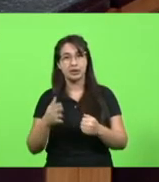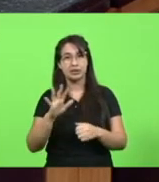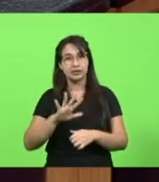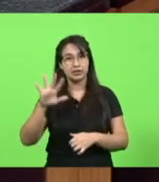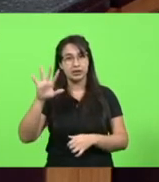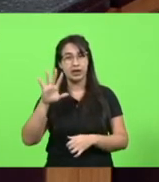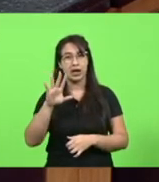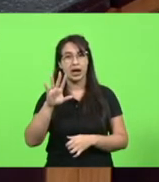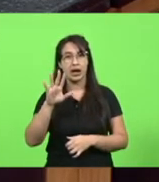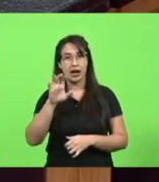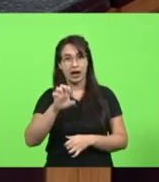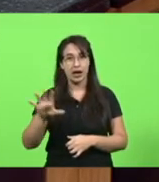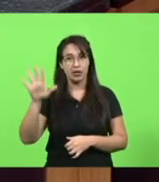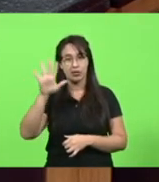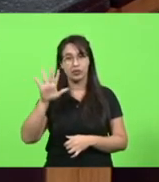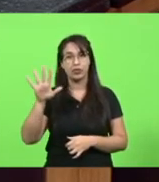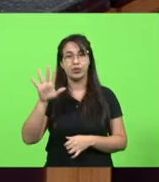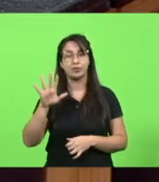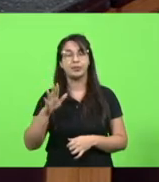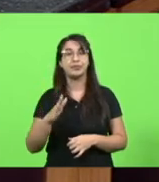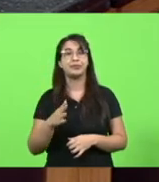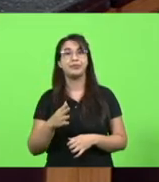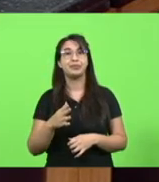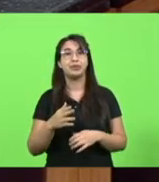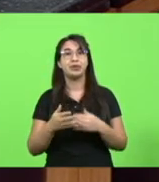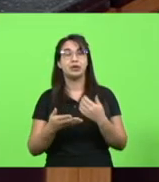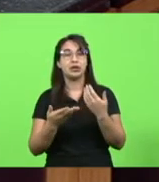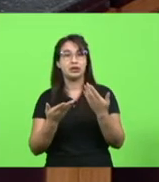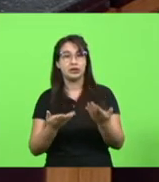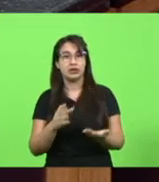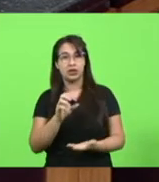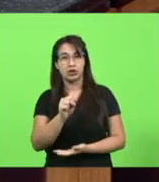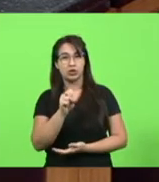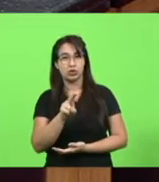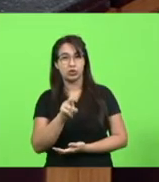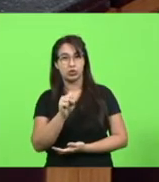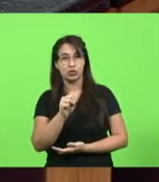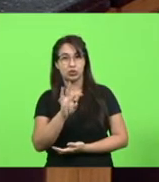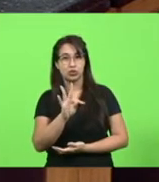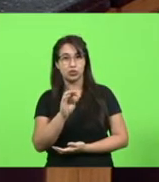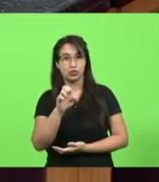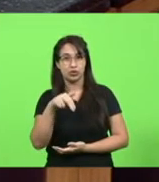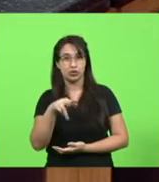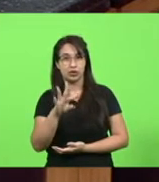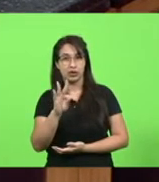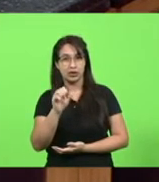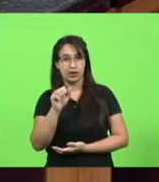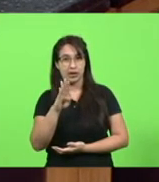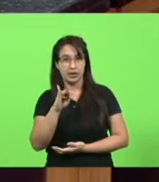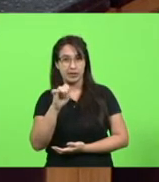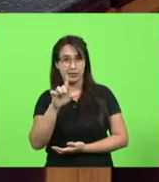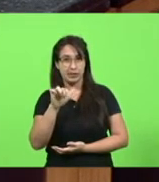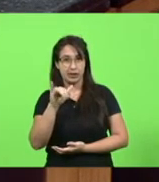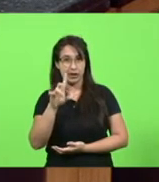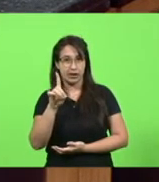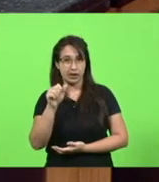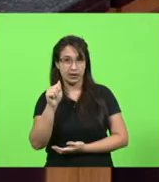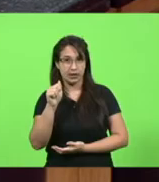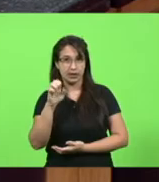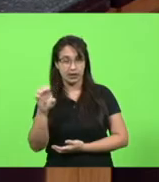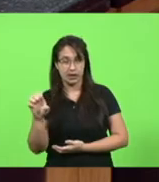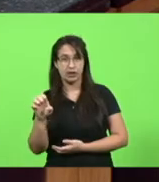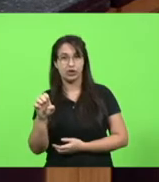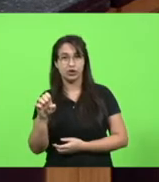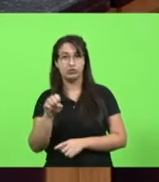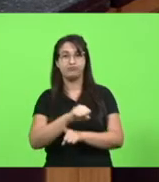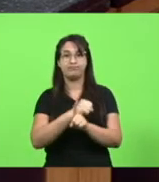em sustentabilidade, fala em sustentabilidade econômica, social e ambiental. Temos questões importantes sobre